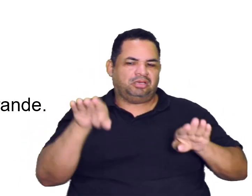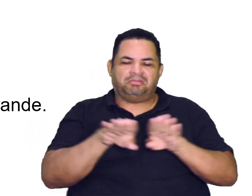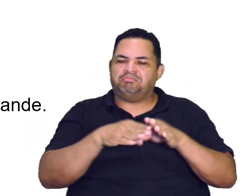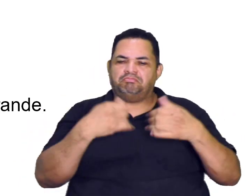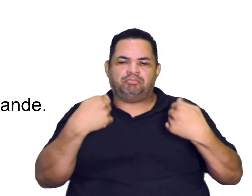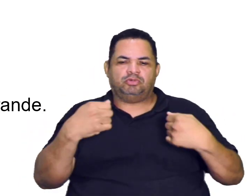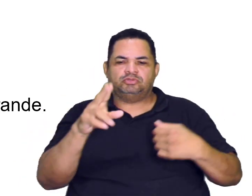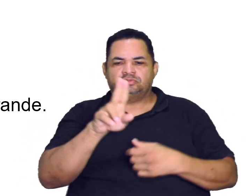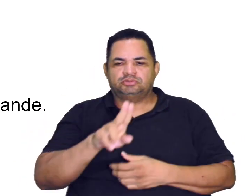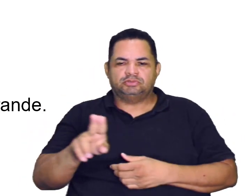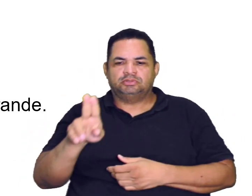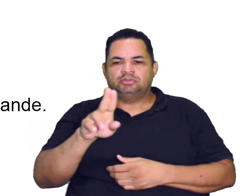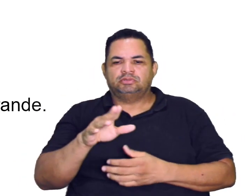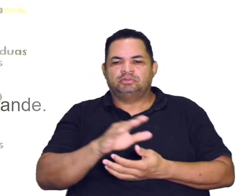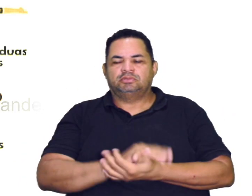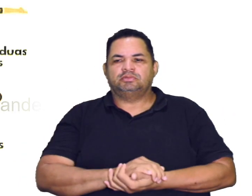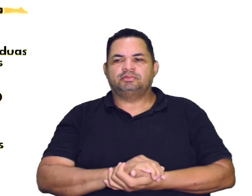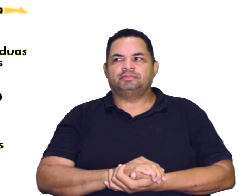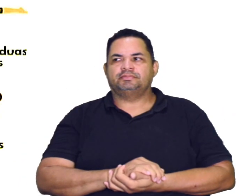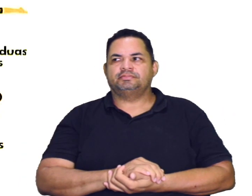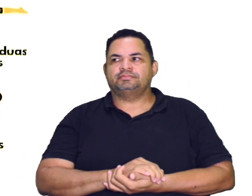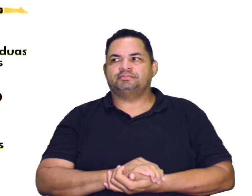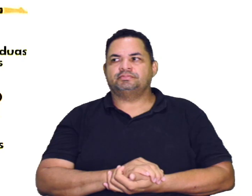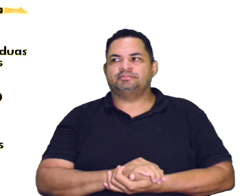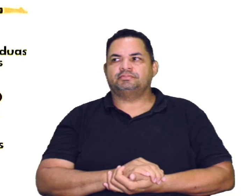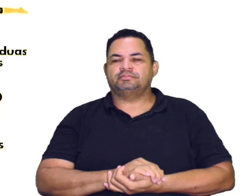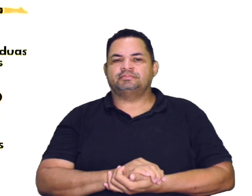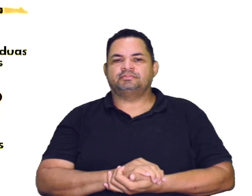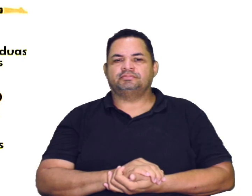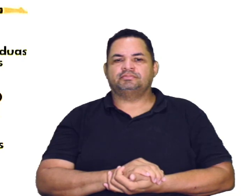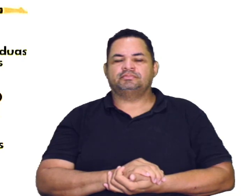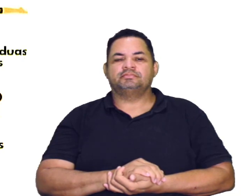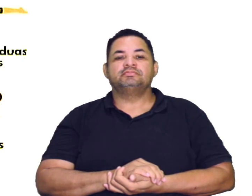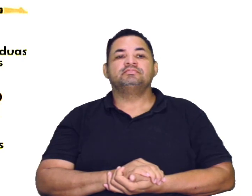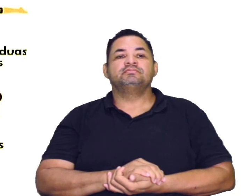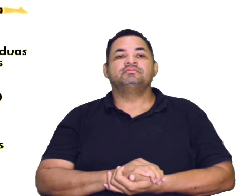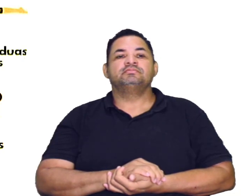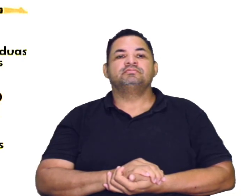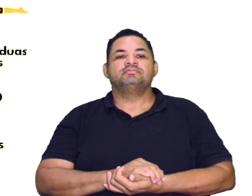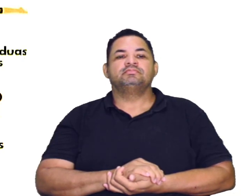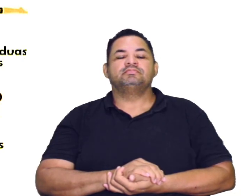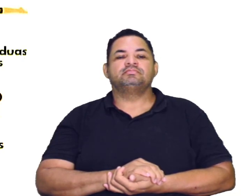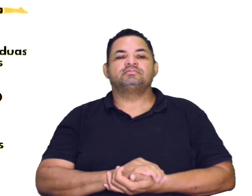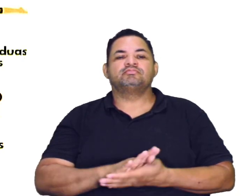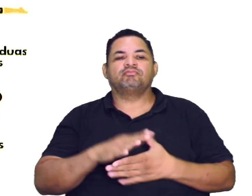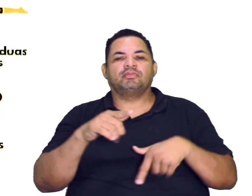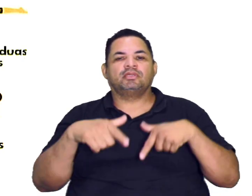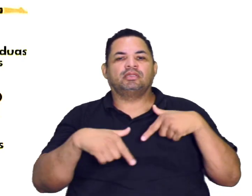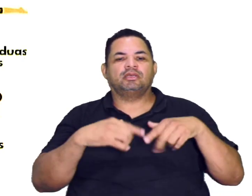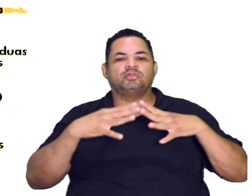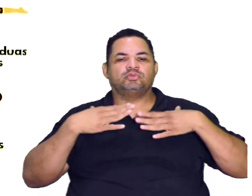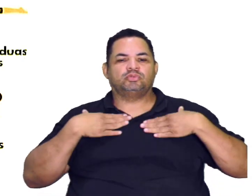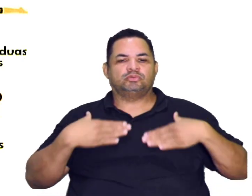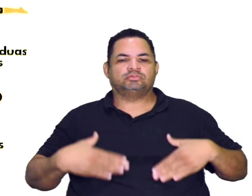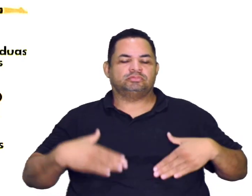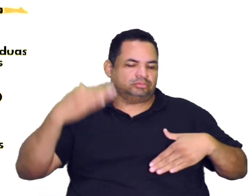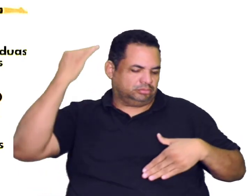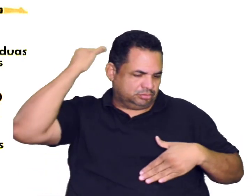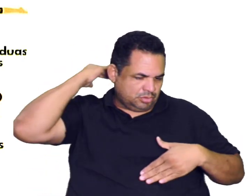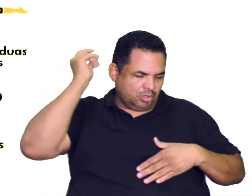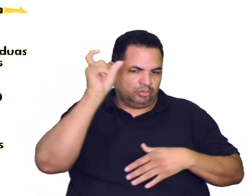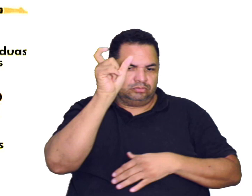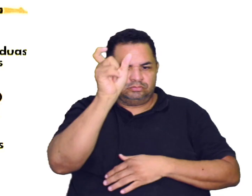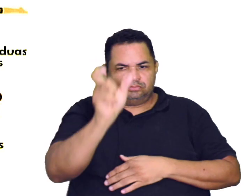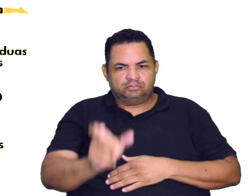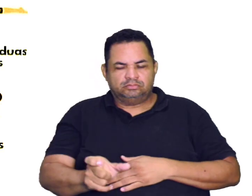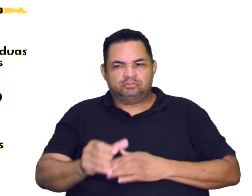no momento para vocês realizarem esses exercícios que eu trago aqui, tá? Esses exercícios vão trabalhar aí toda a sua coluna, vão trazer